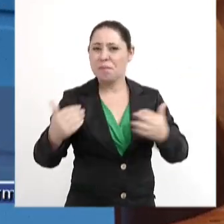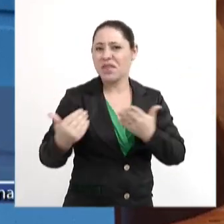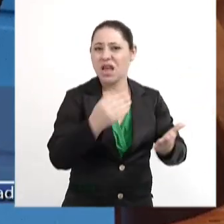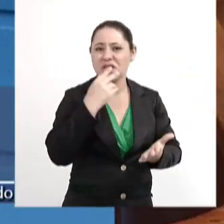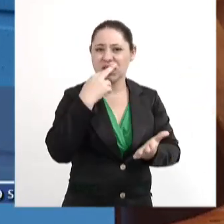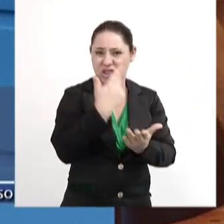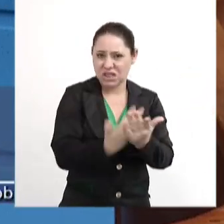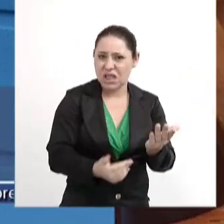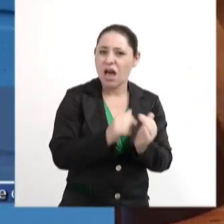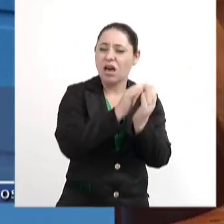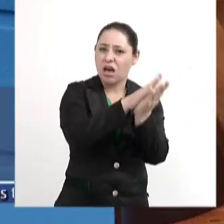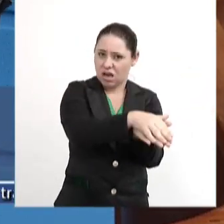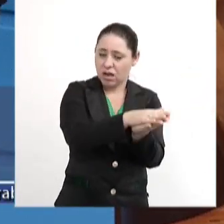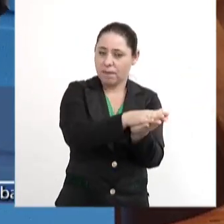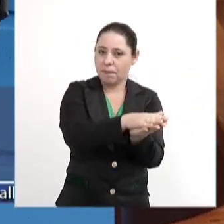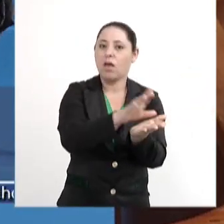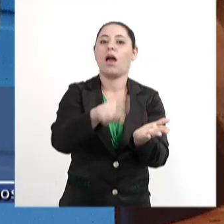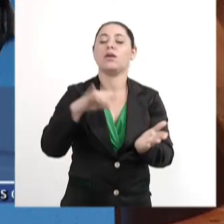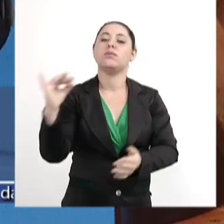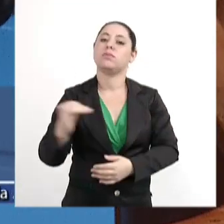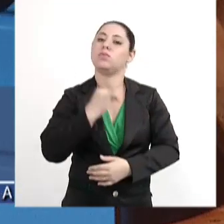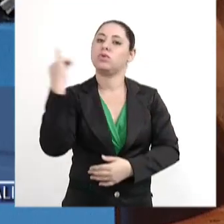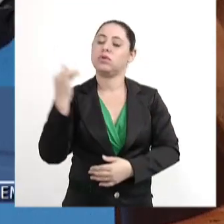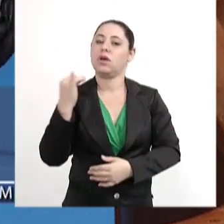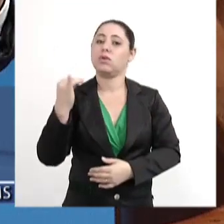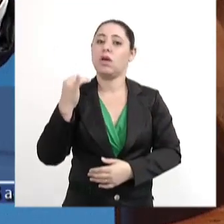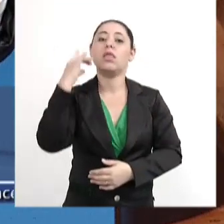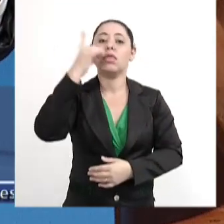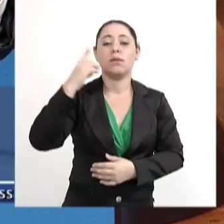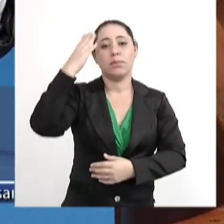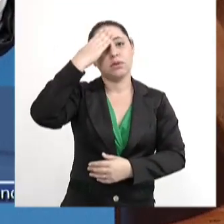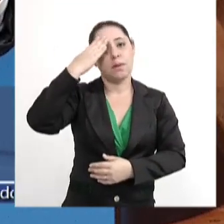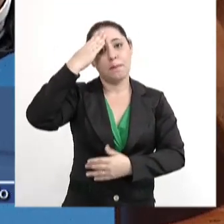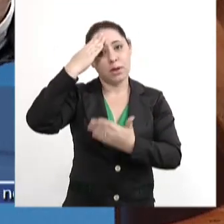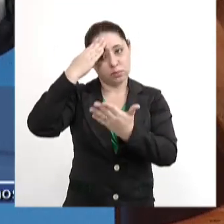é muito importante que Vossas Excelências, deputado Barbosinha,